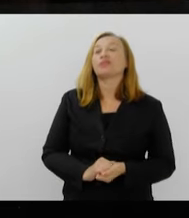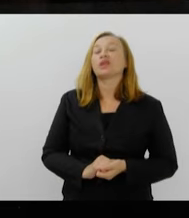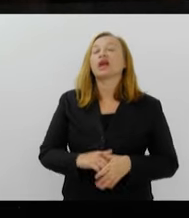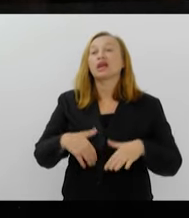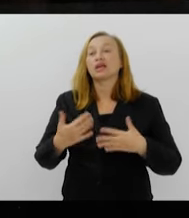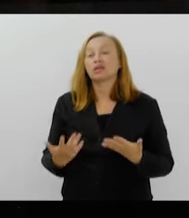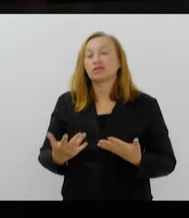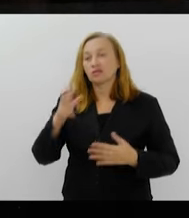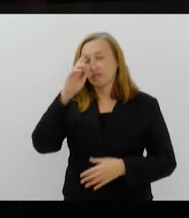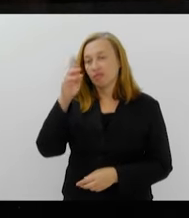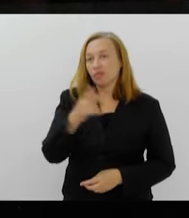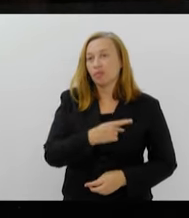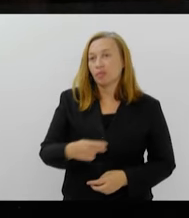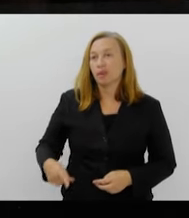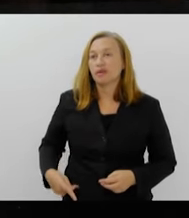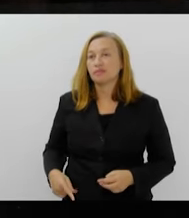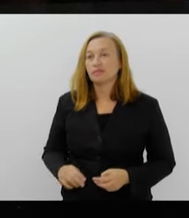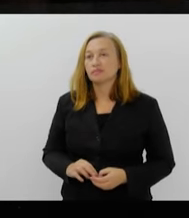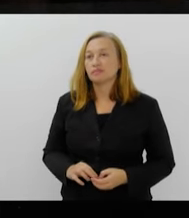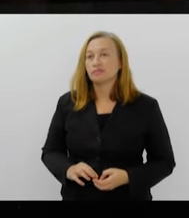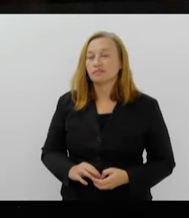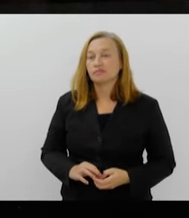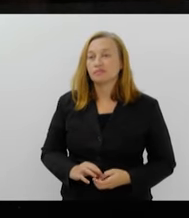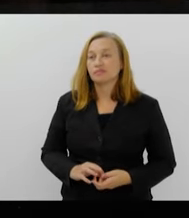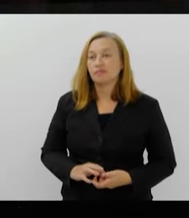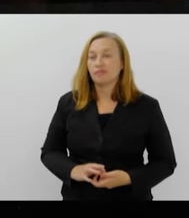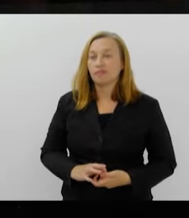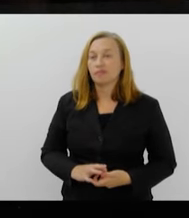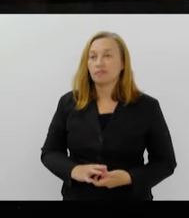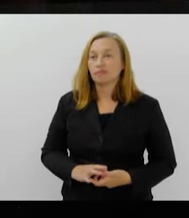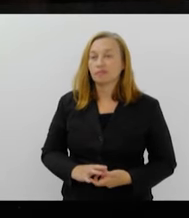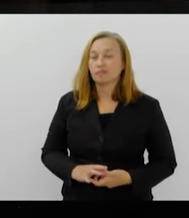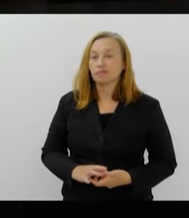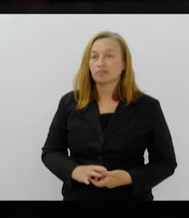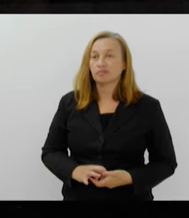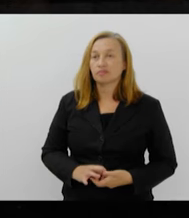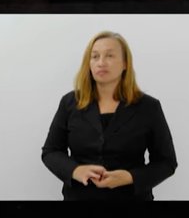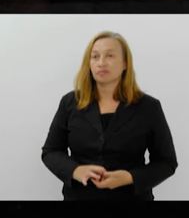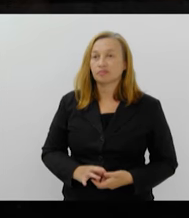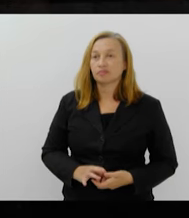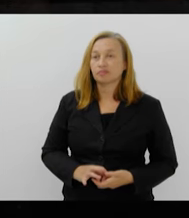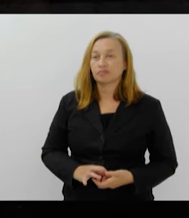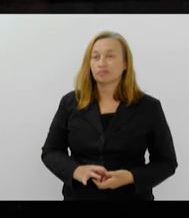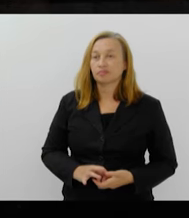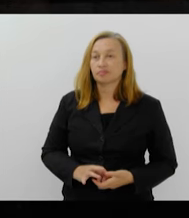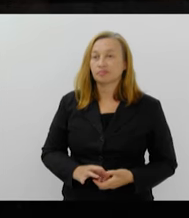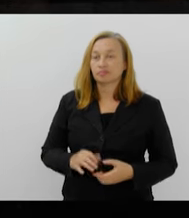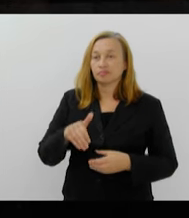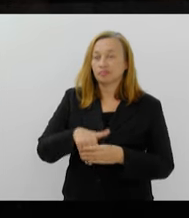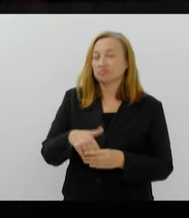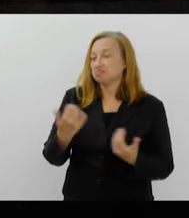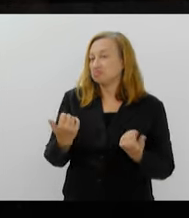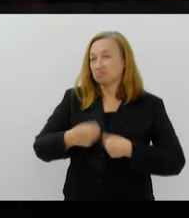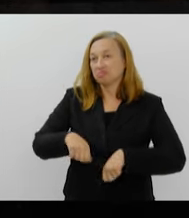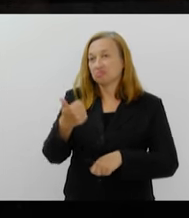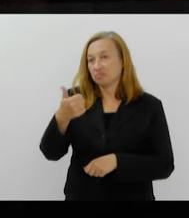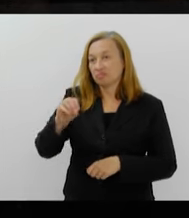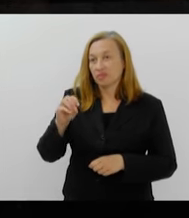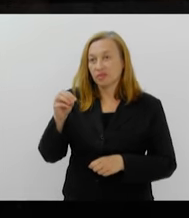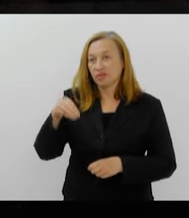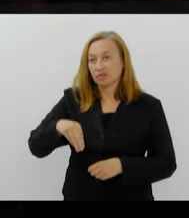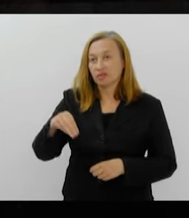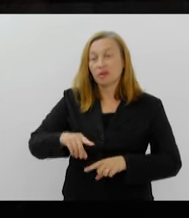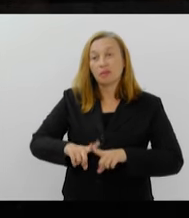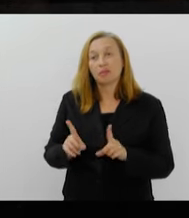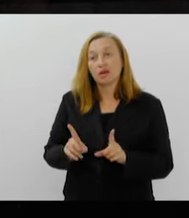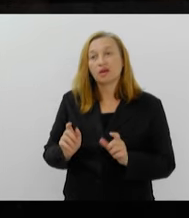presidente, para apreciar o voto na íntegra, eu não precisaria de 10 minutos, mas